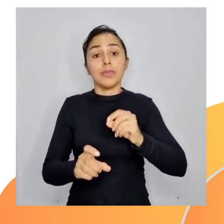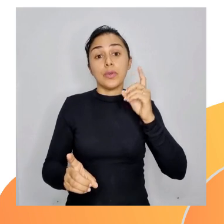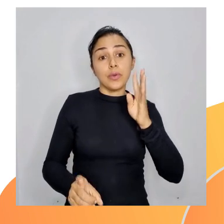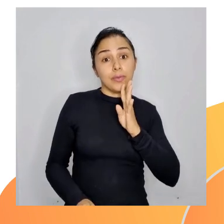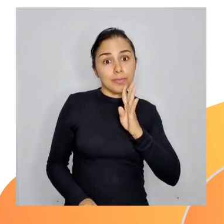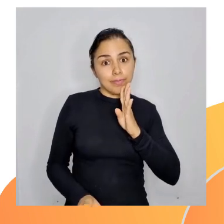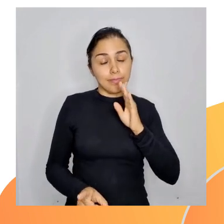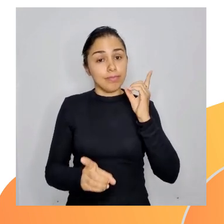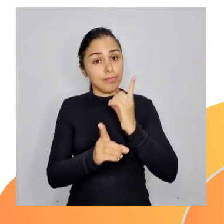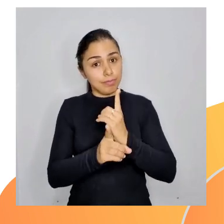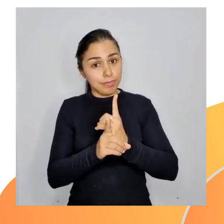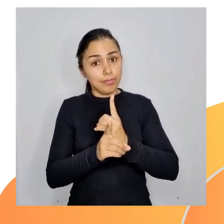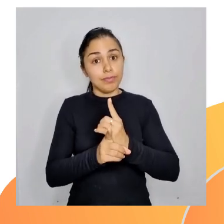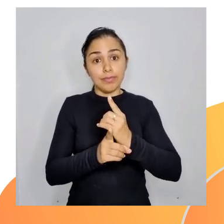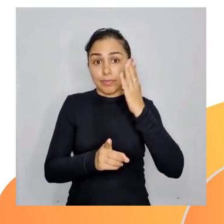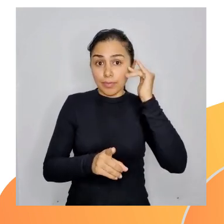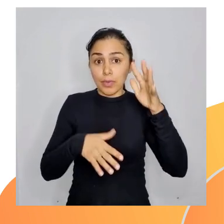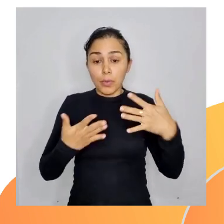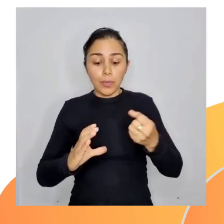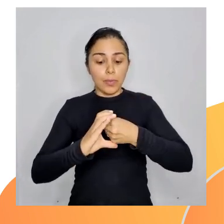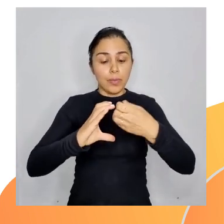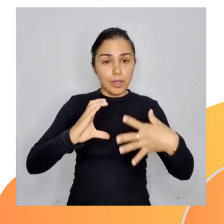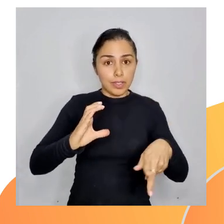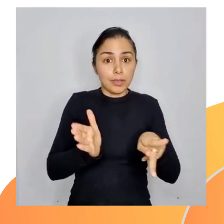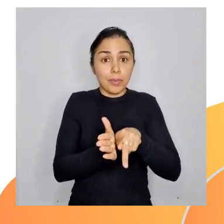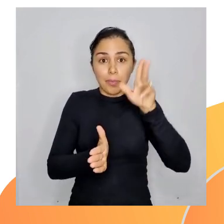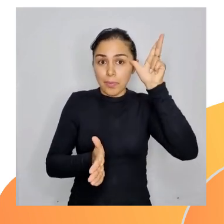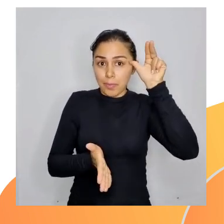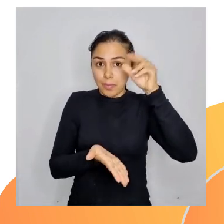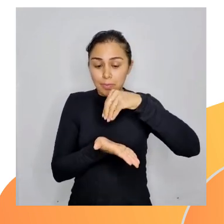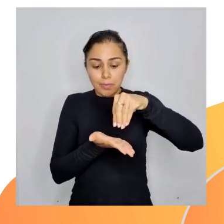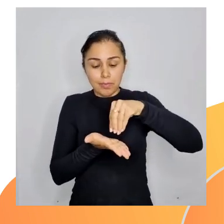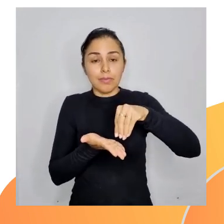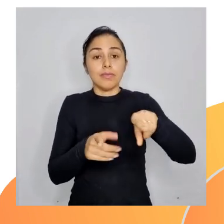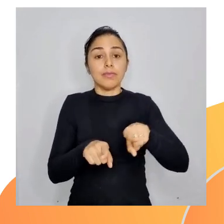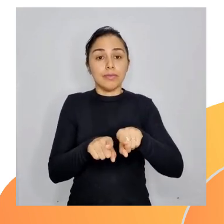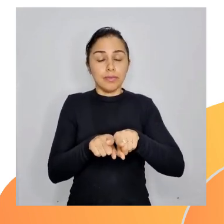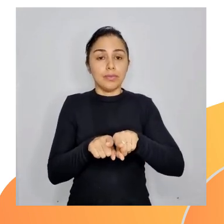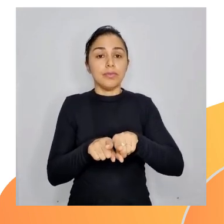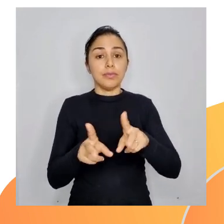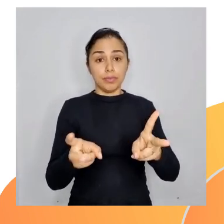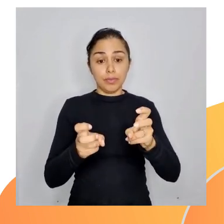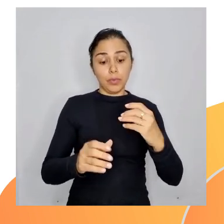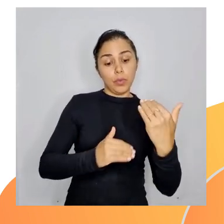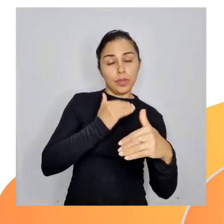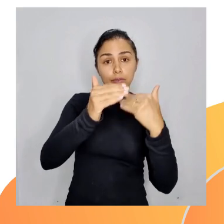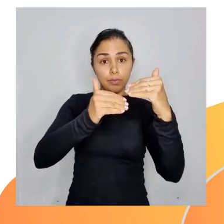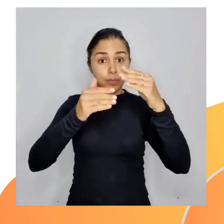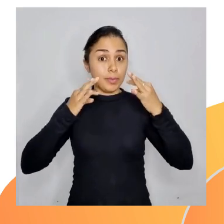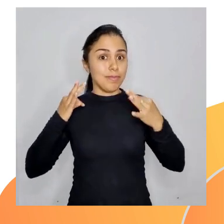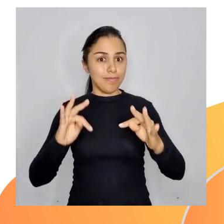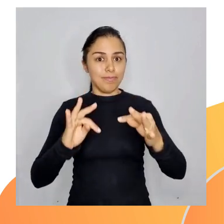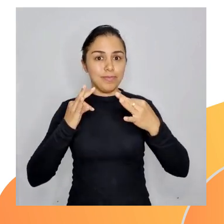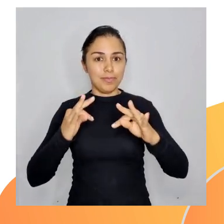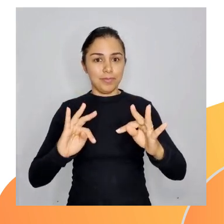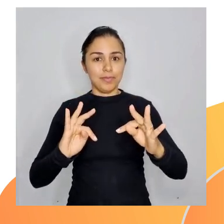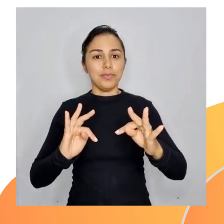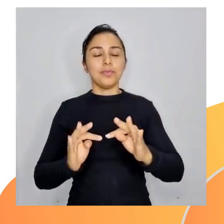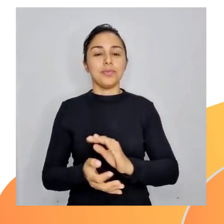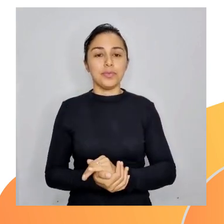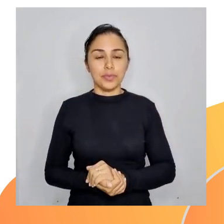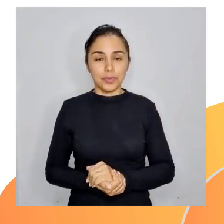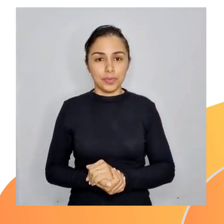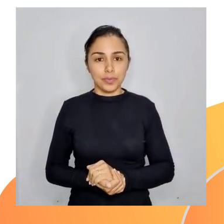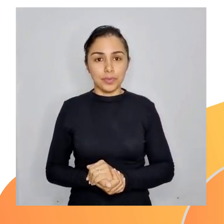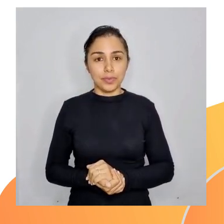das características do jogo, em função dos avanços das tecnologias